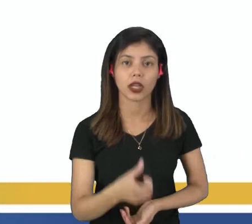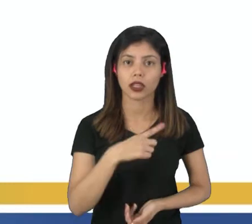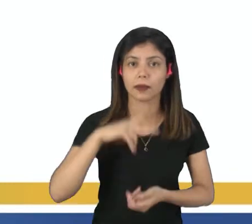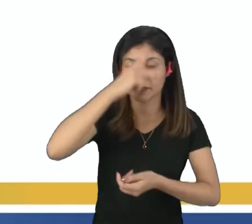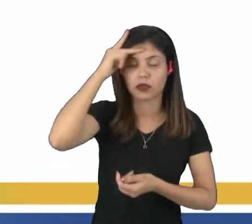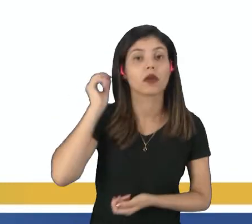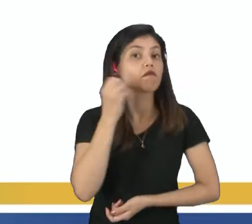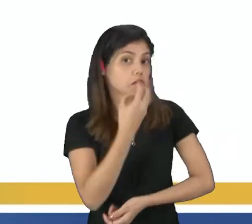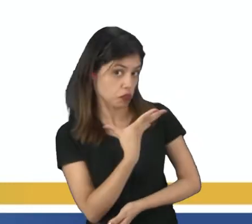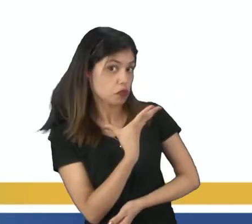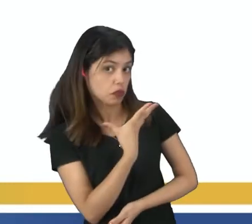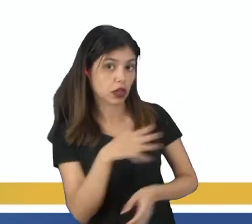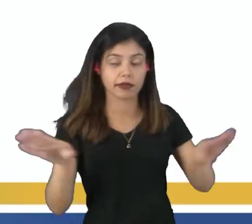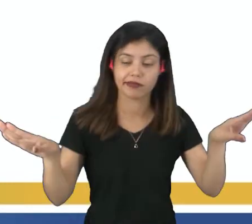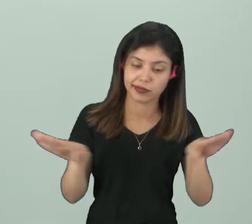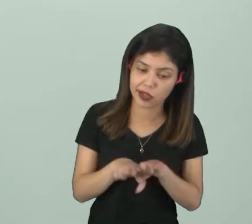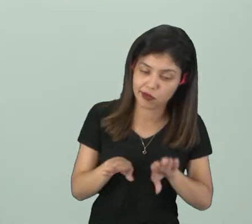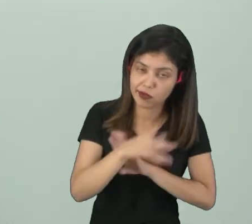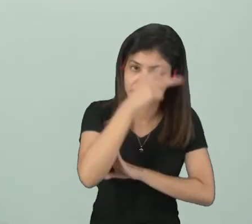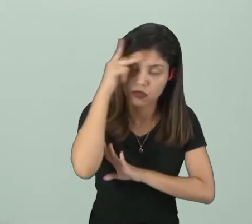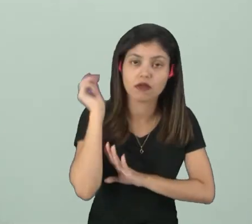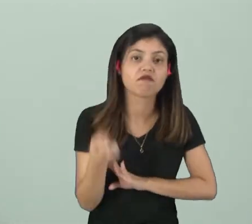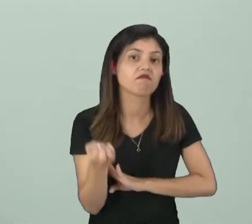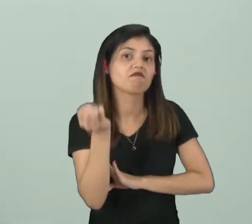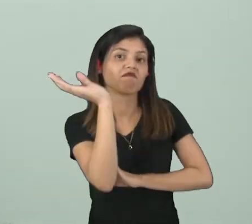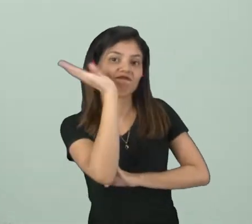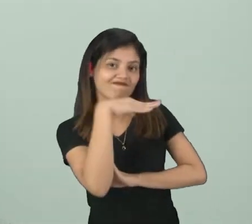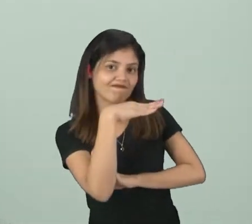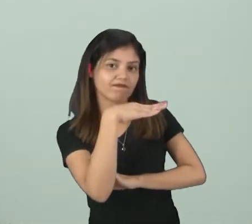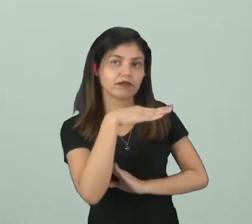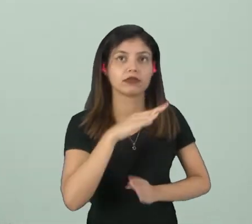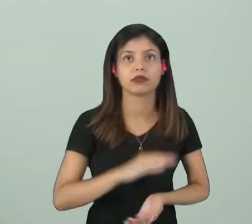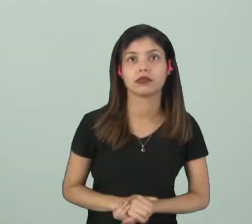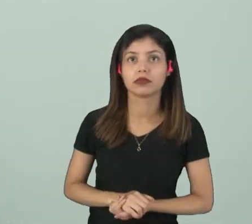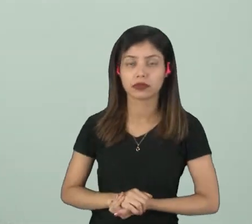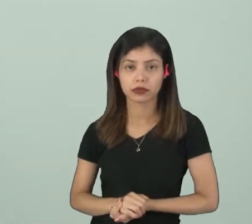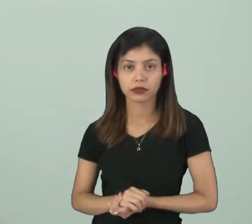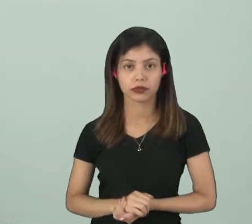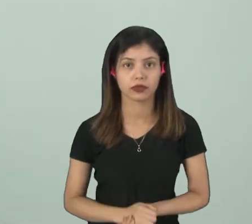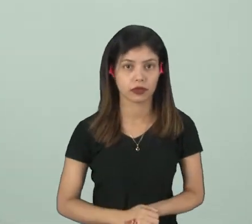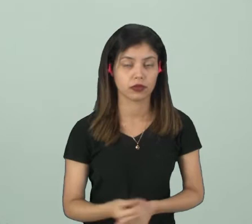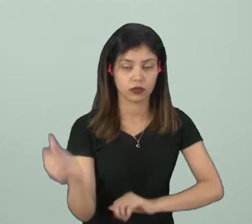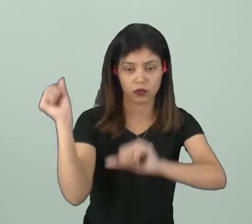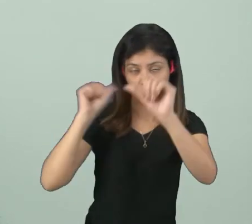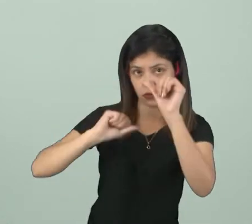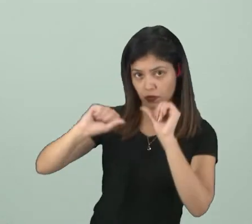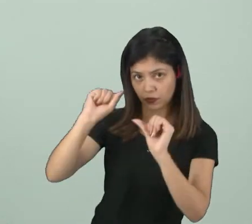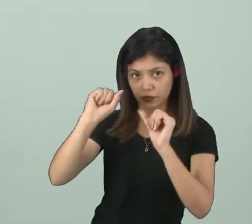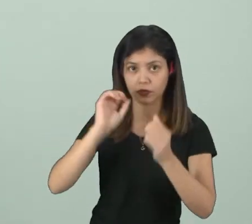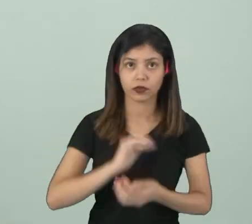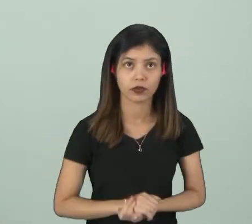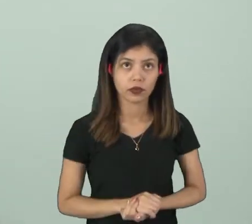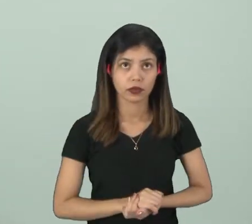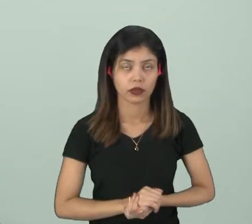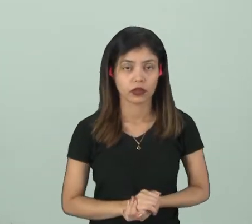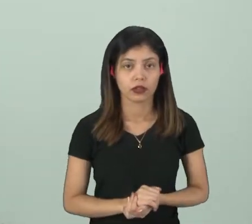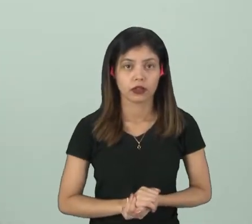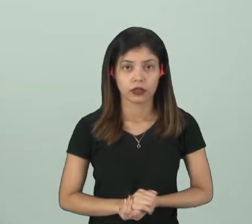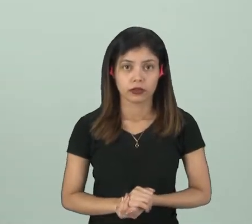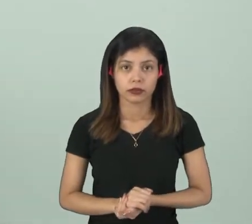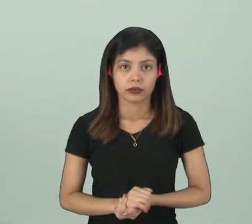existem pessoas boas, mas existem pessoas que são más. Aí nós temos o contrário, né, de